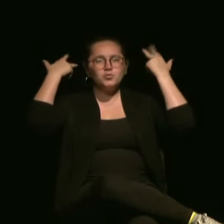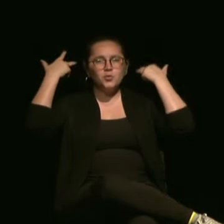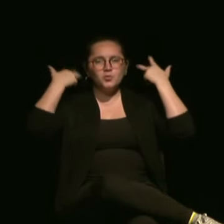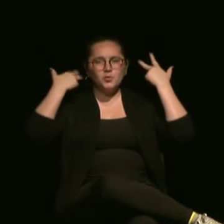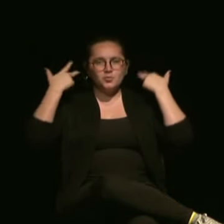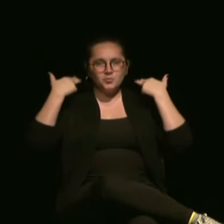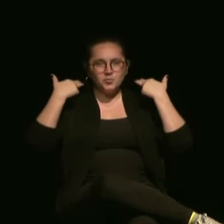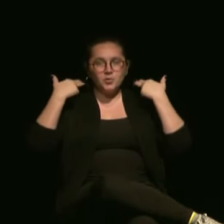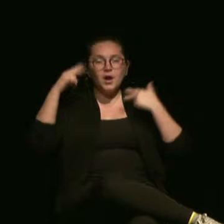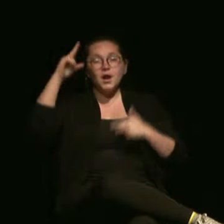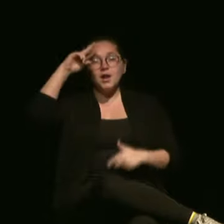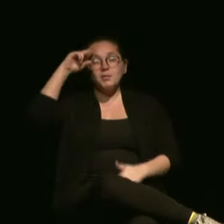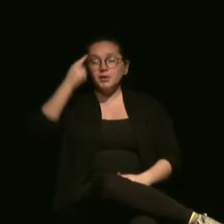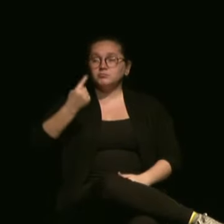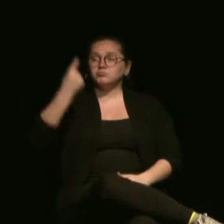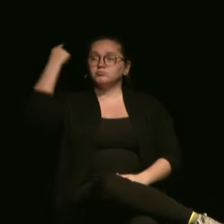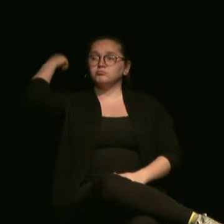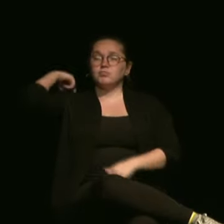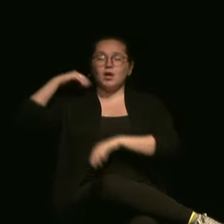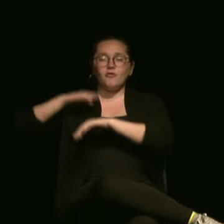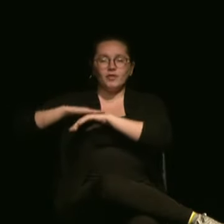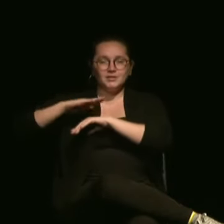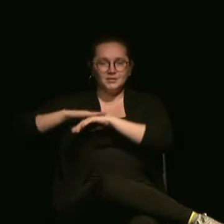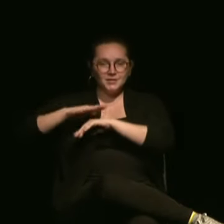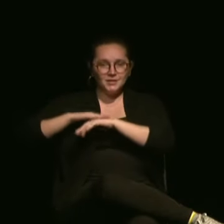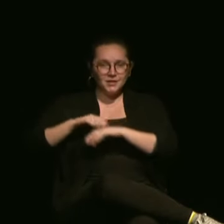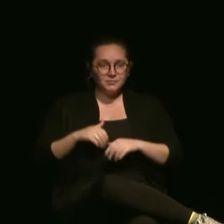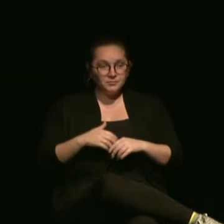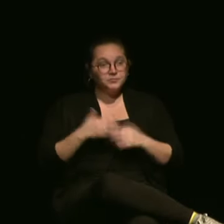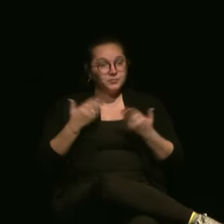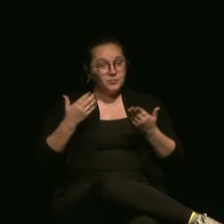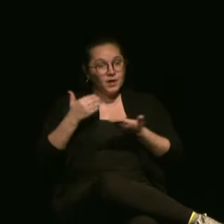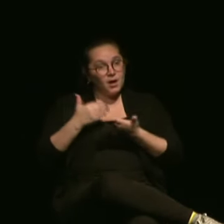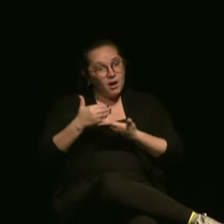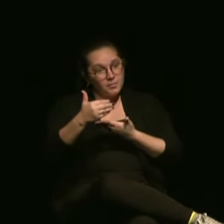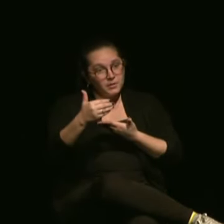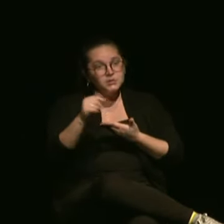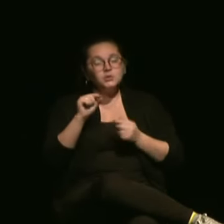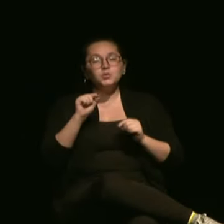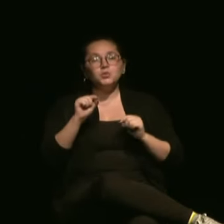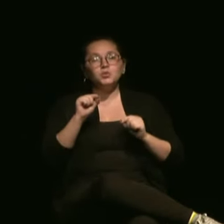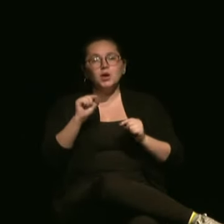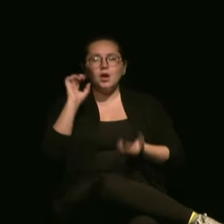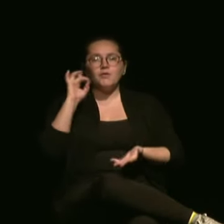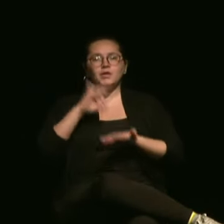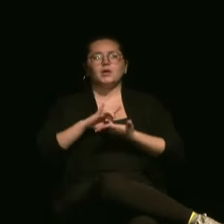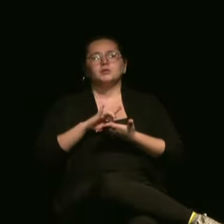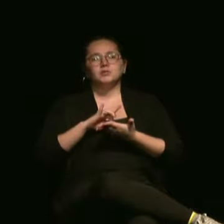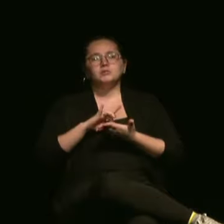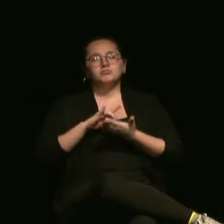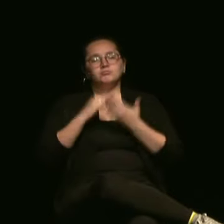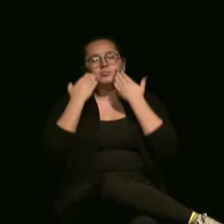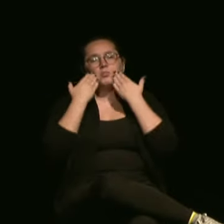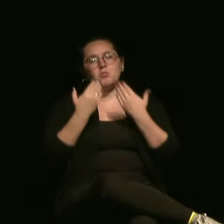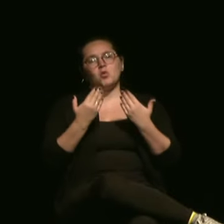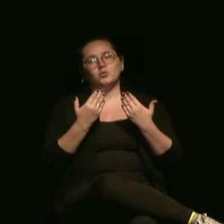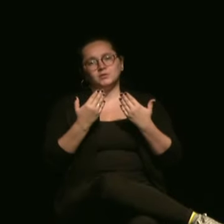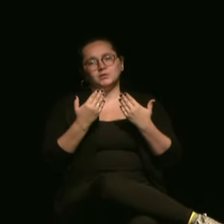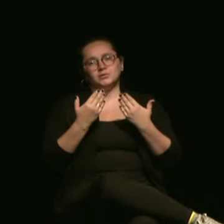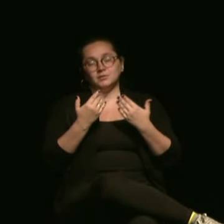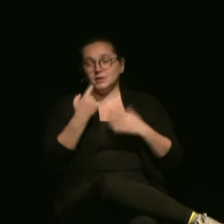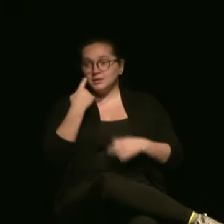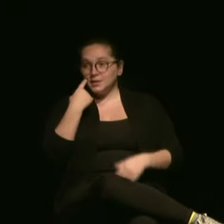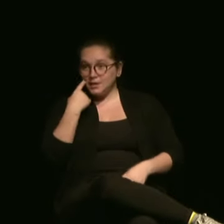imitando gestos do passado. A partir desse momento, se encarna a verdade. E ao reviver a